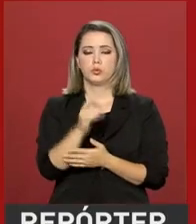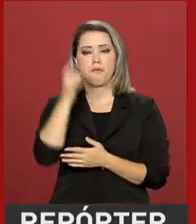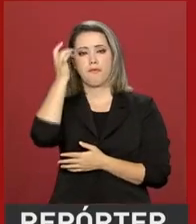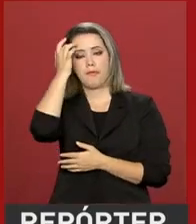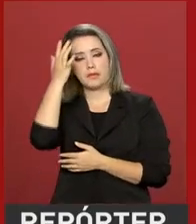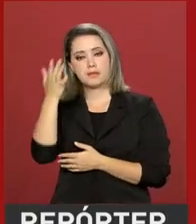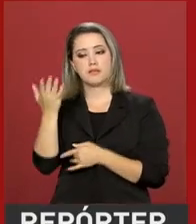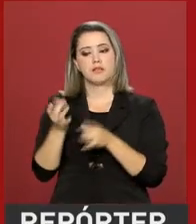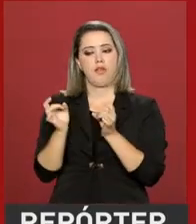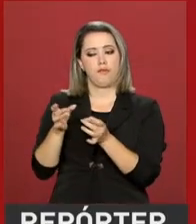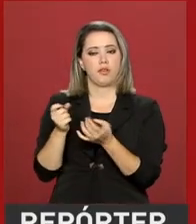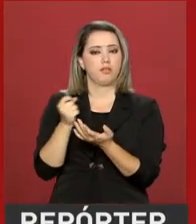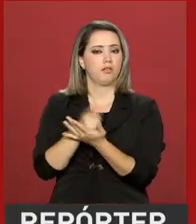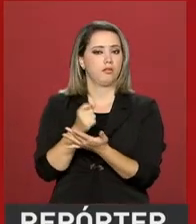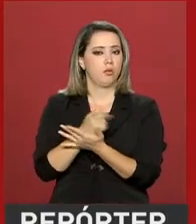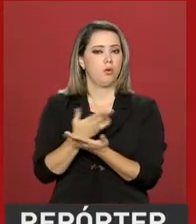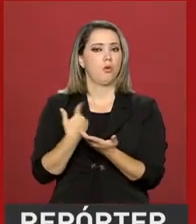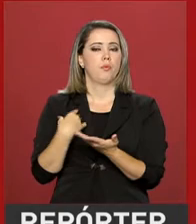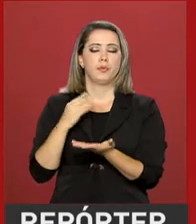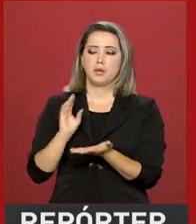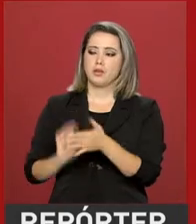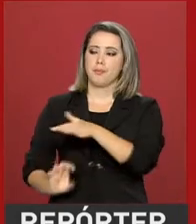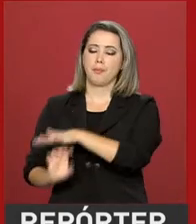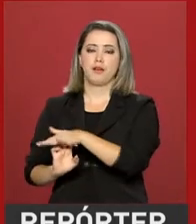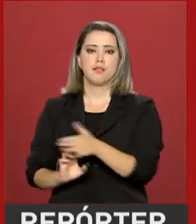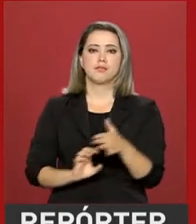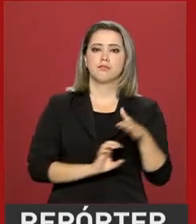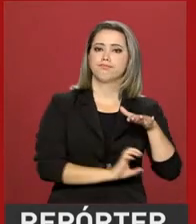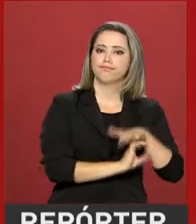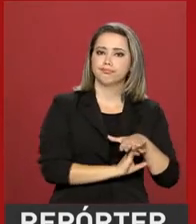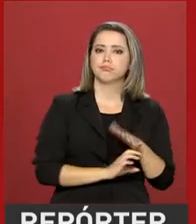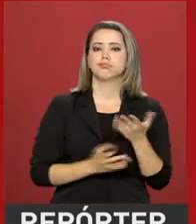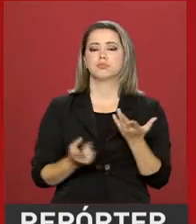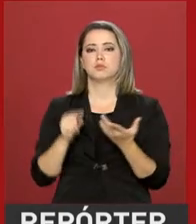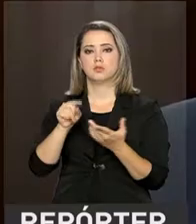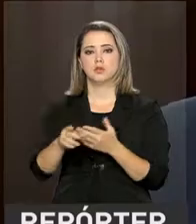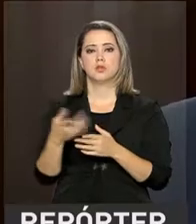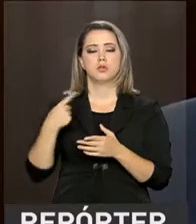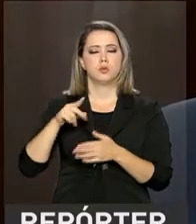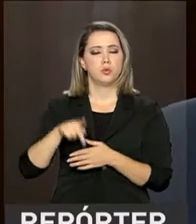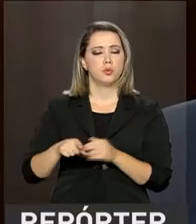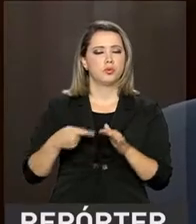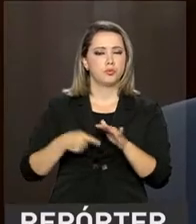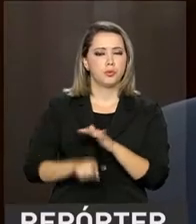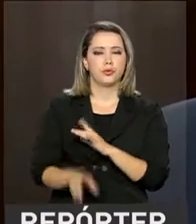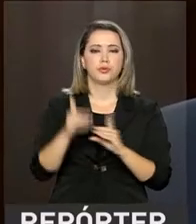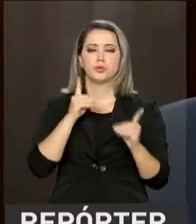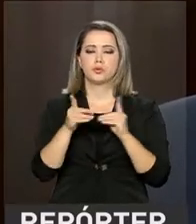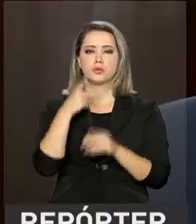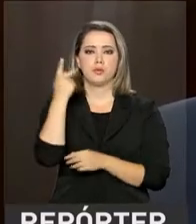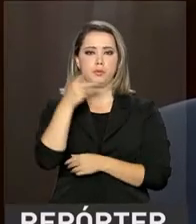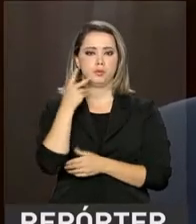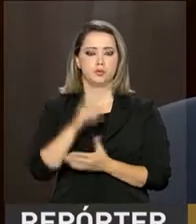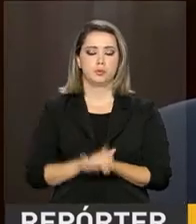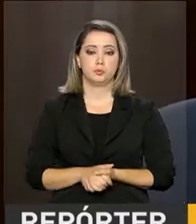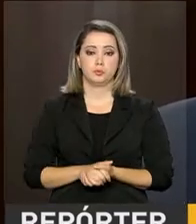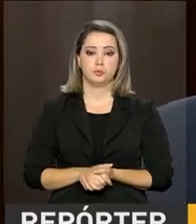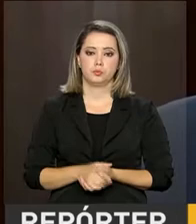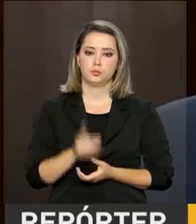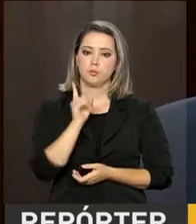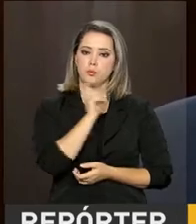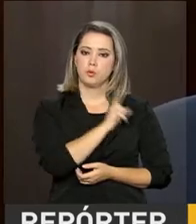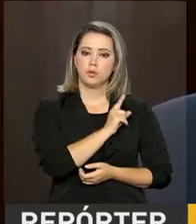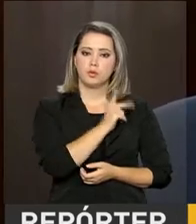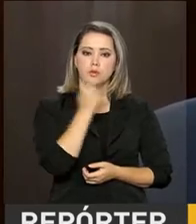de comércio e investimentos e de aprofundamento do diálogo político haverá uma plataforma onde num ambiente